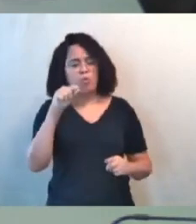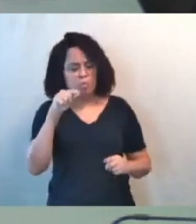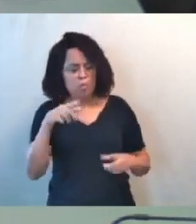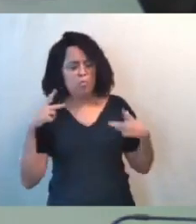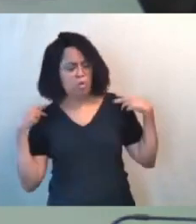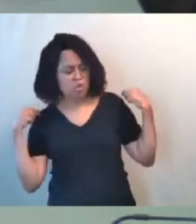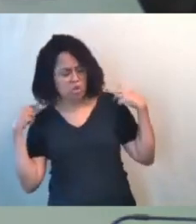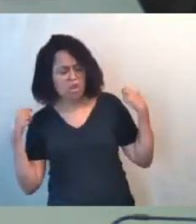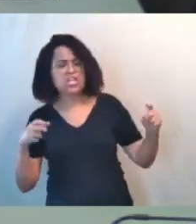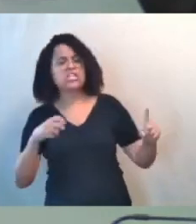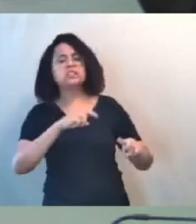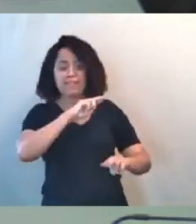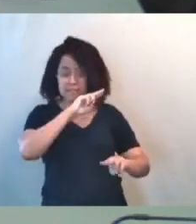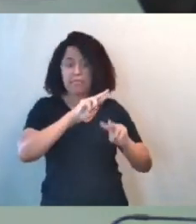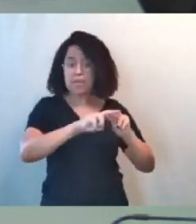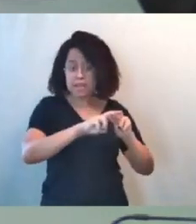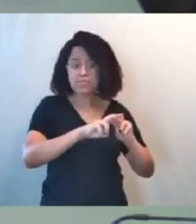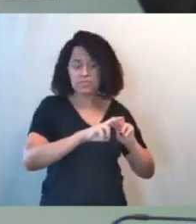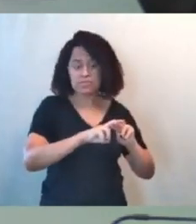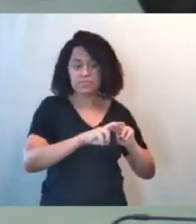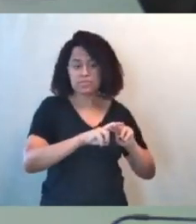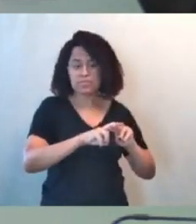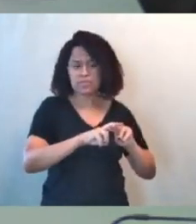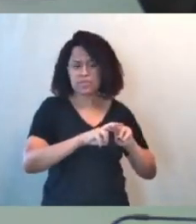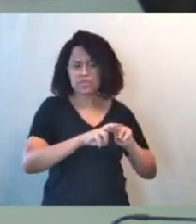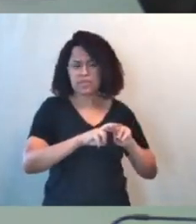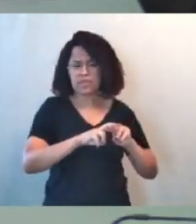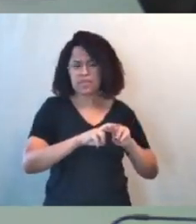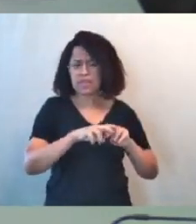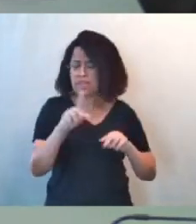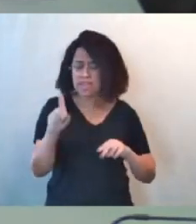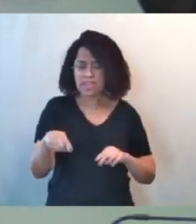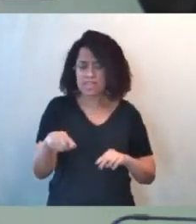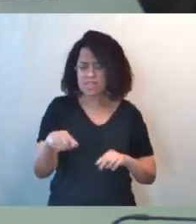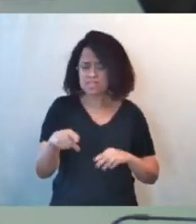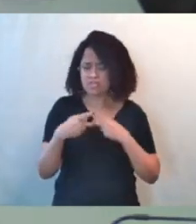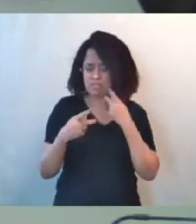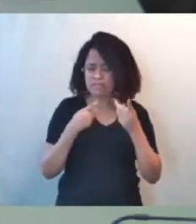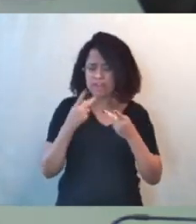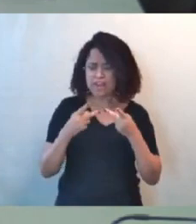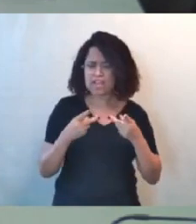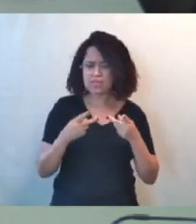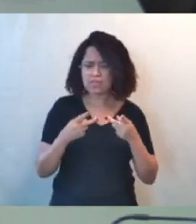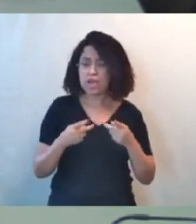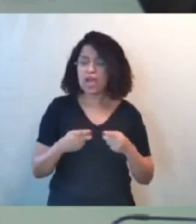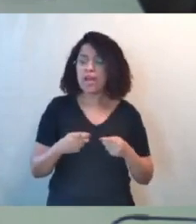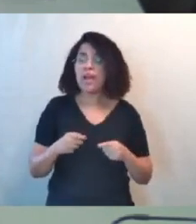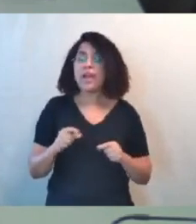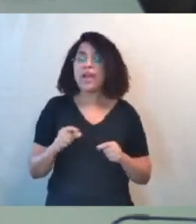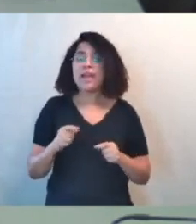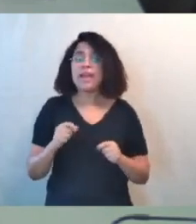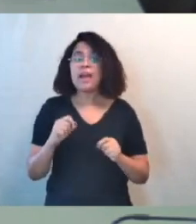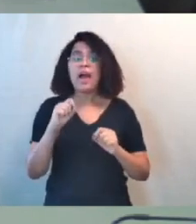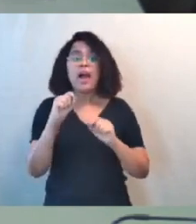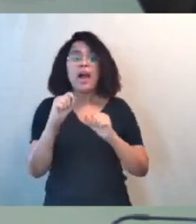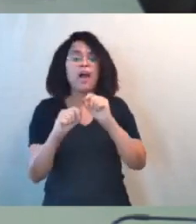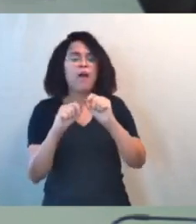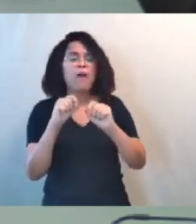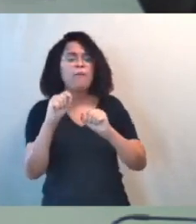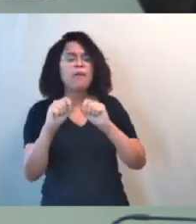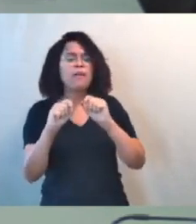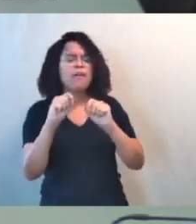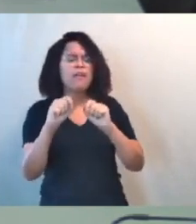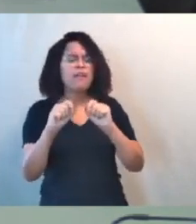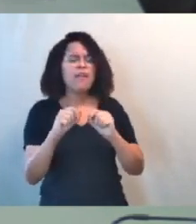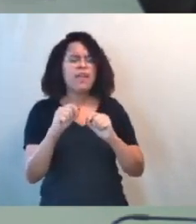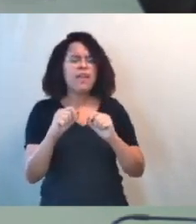está autorizando... É isso que eu estou falando aqui, gente. Alguém está autorizando o ônibus sair de dentro da garagem naquela situação. Quem é que